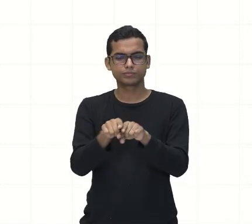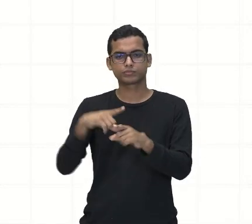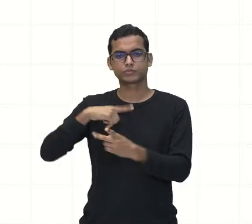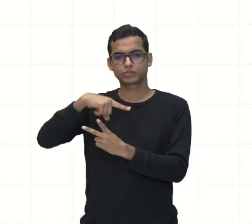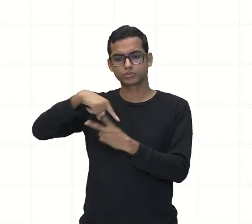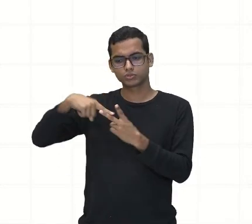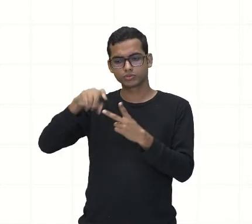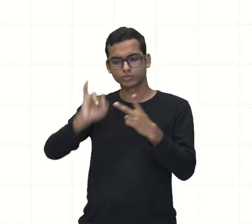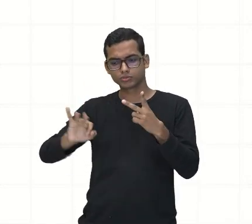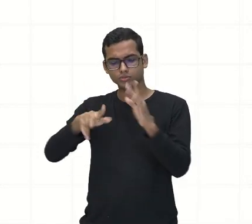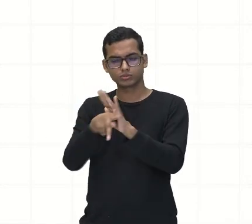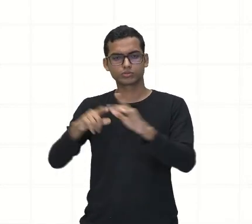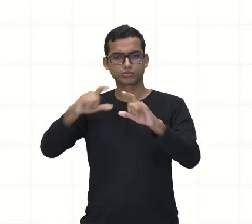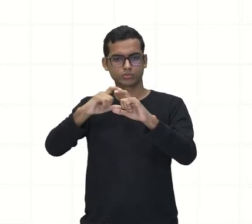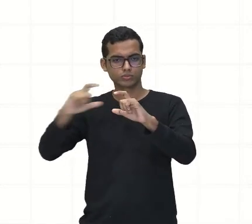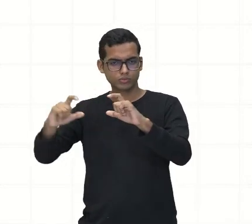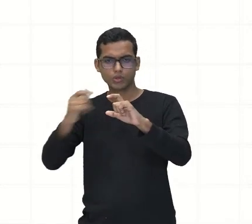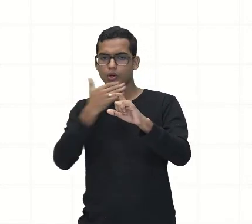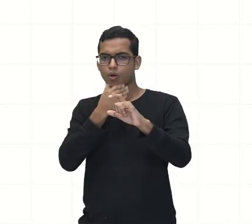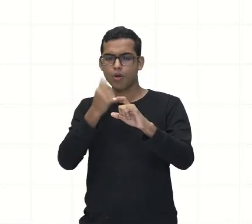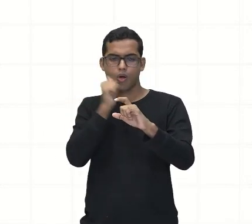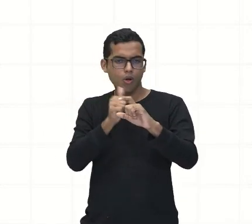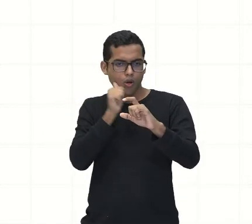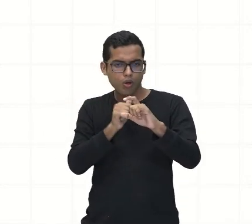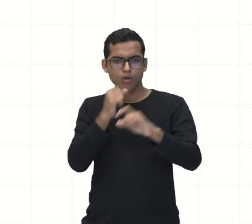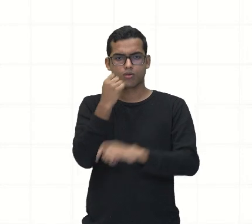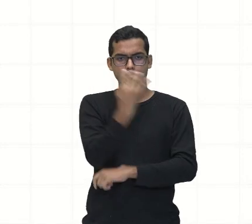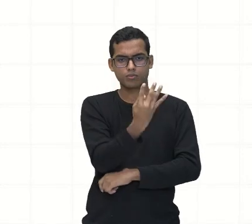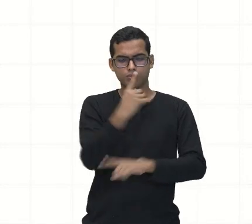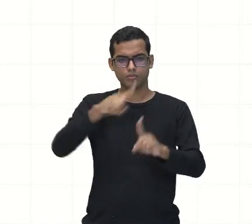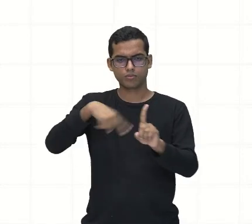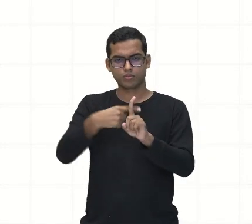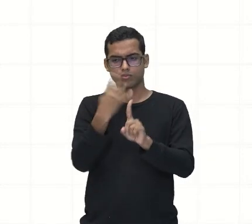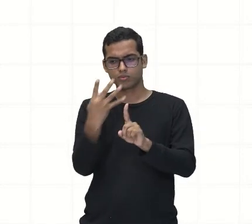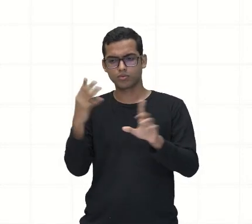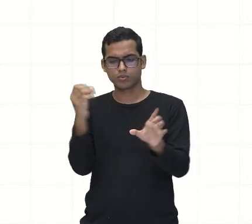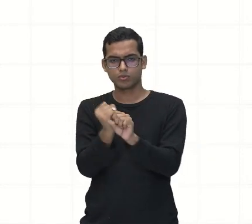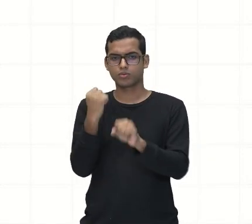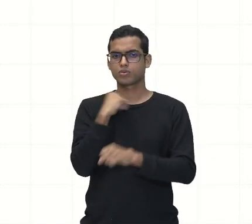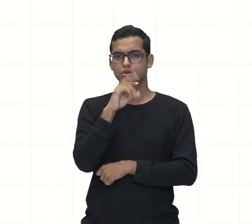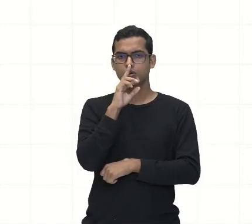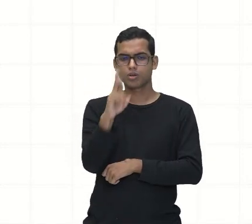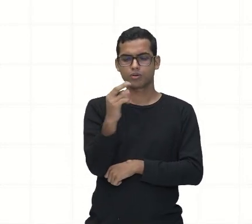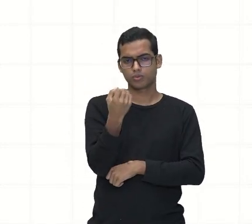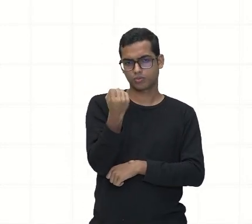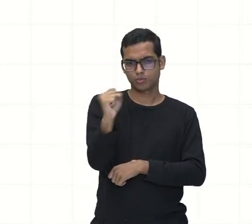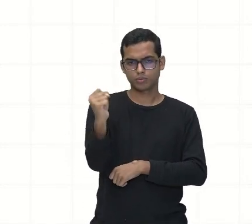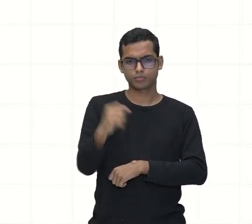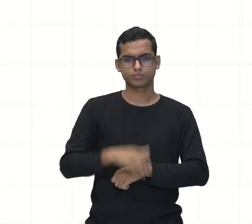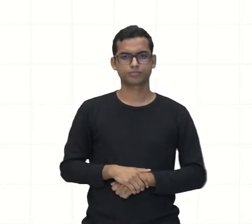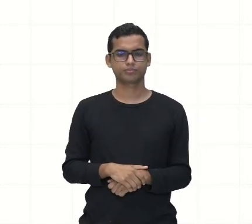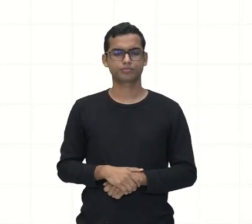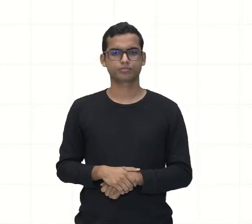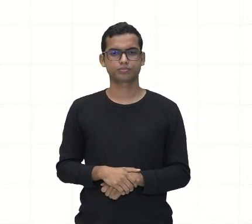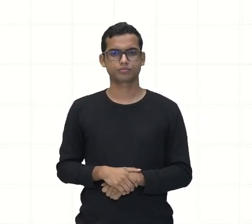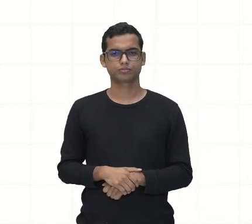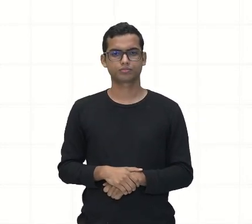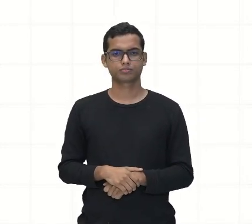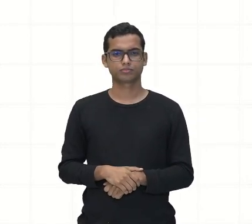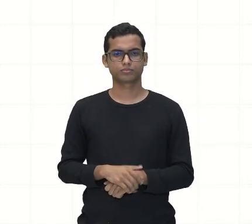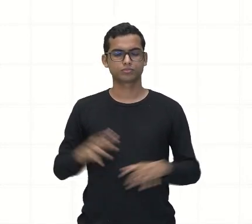moça. Então, 4 mais 4, 8. 8 mais 12, essa frequência aqui